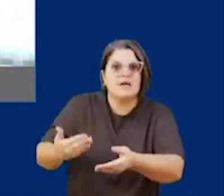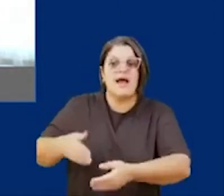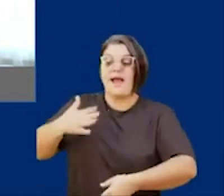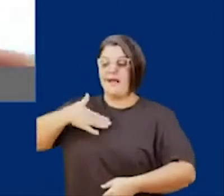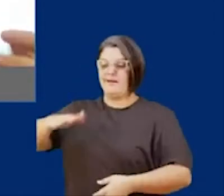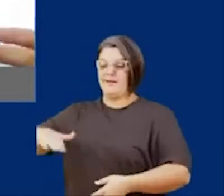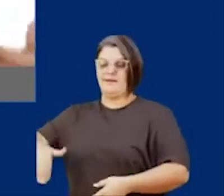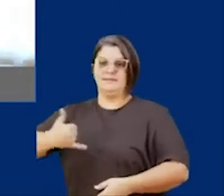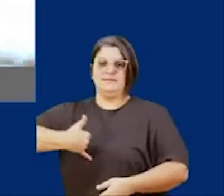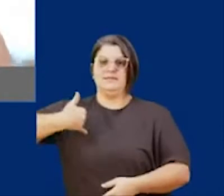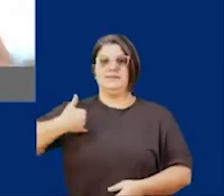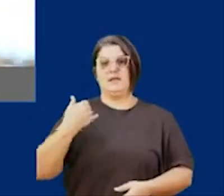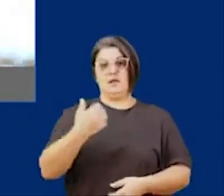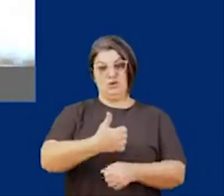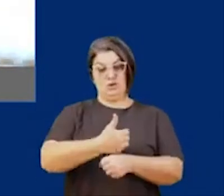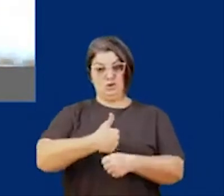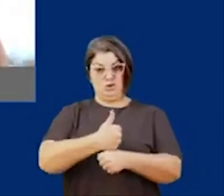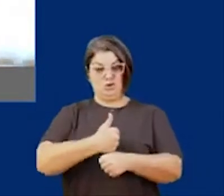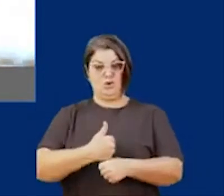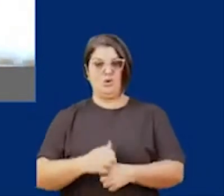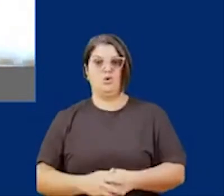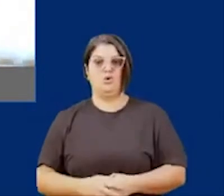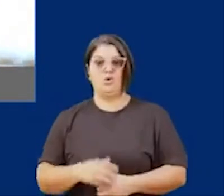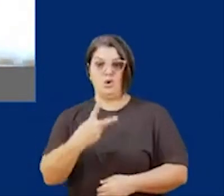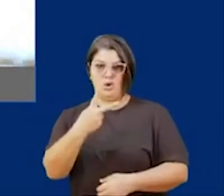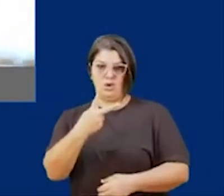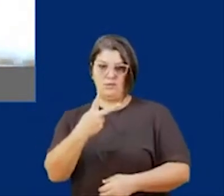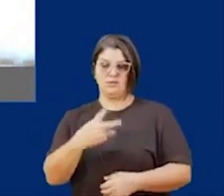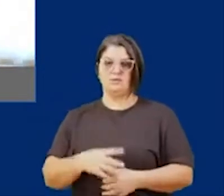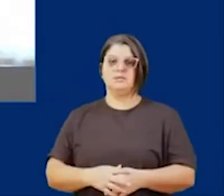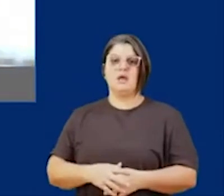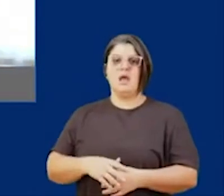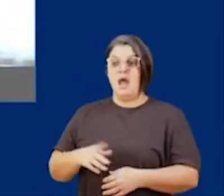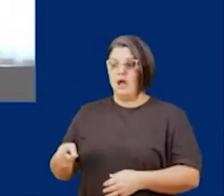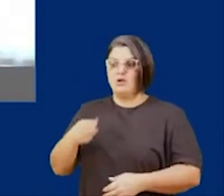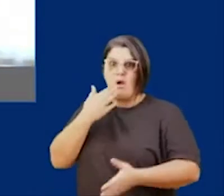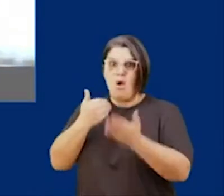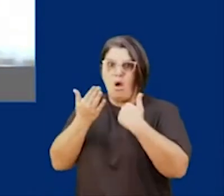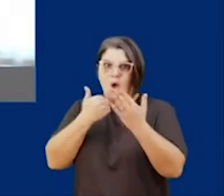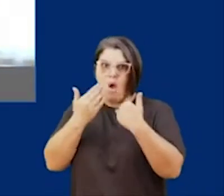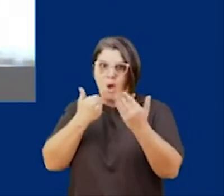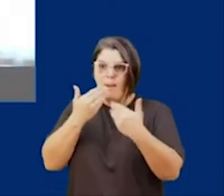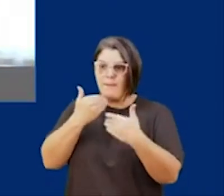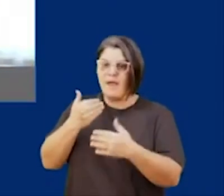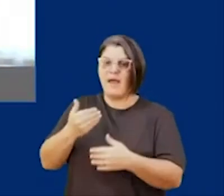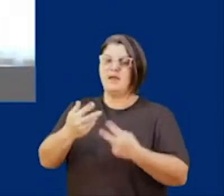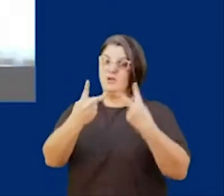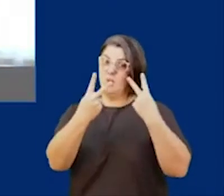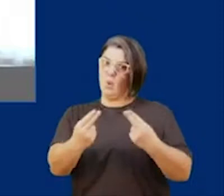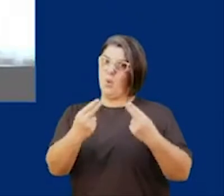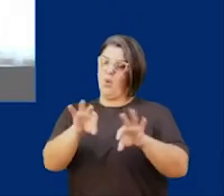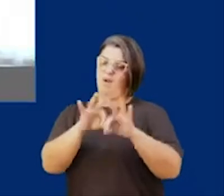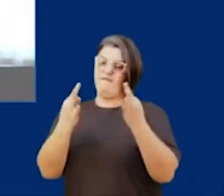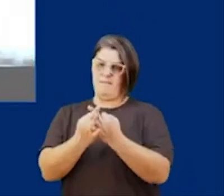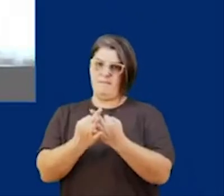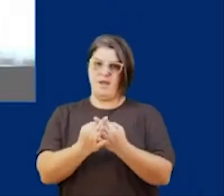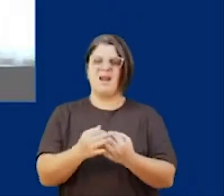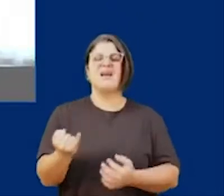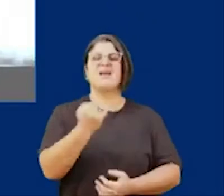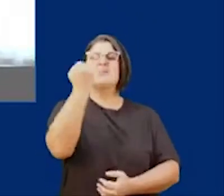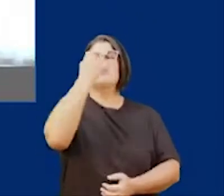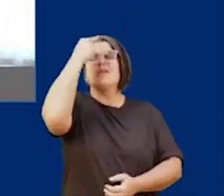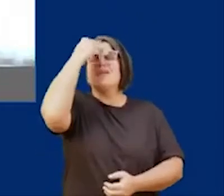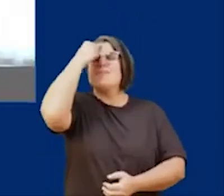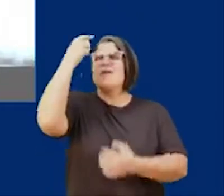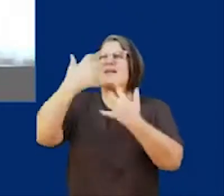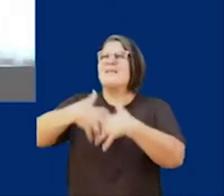2 anos de idade e já está aí há bastante tempo comendo a comida que a família já come, né? Mas é importante também a gente pensar, e o guia